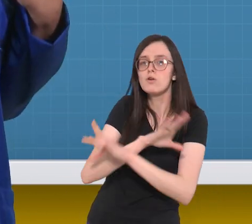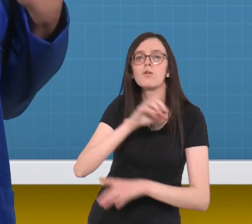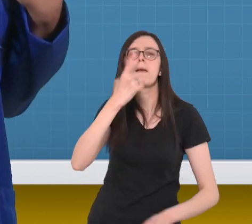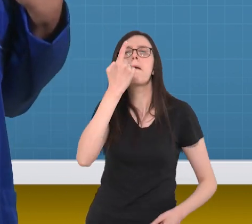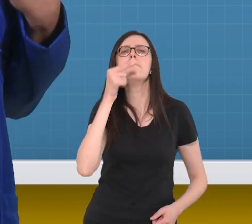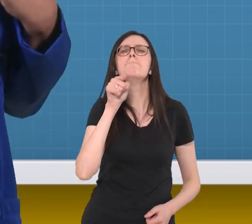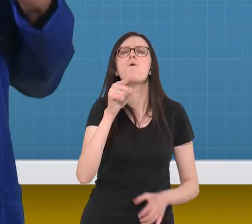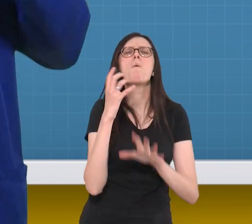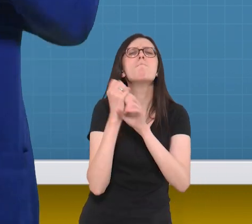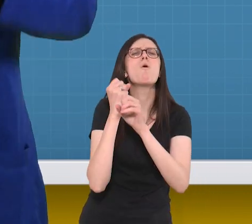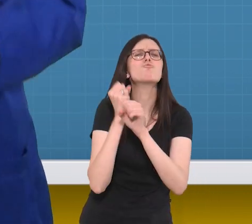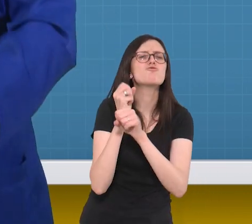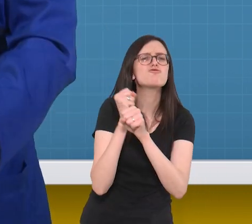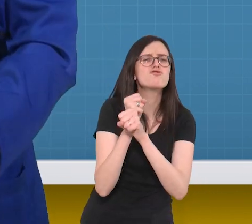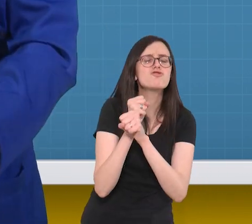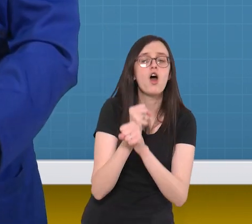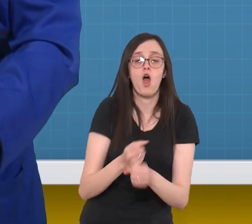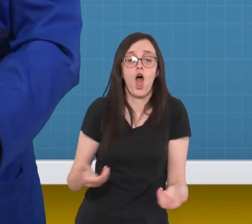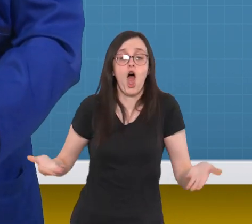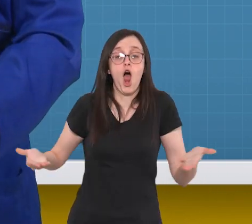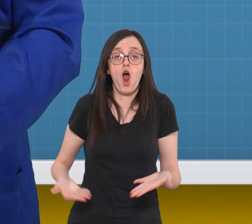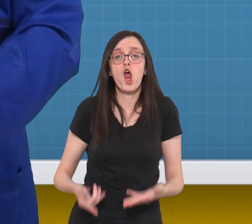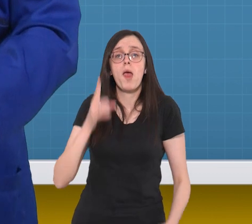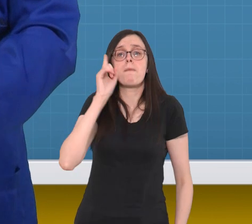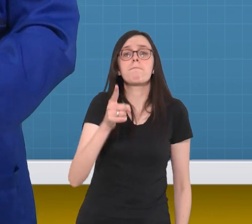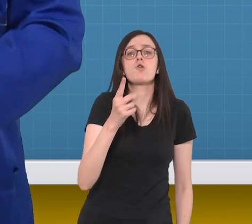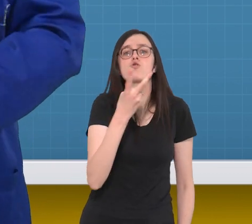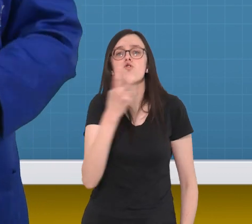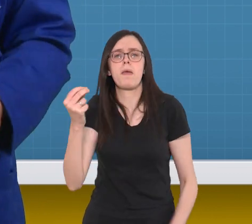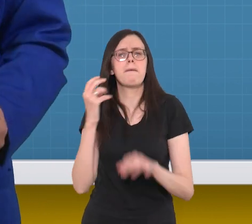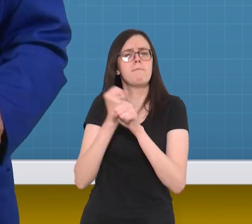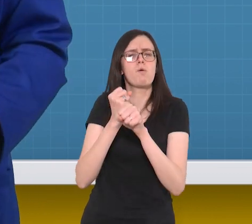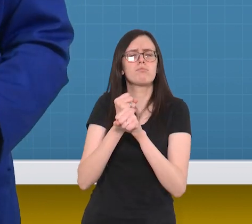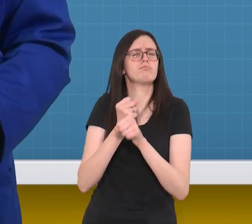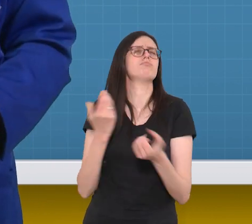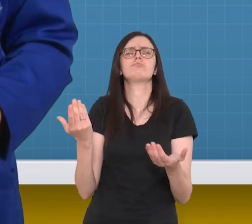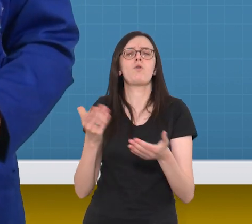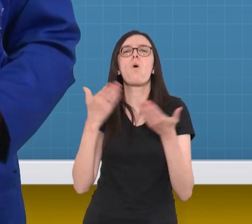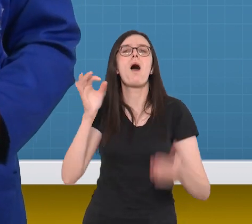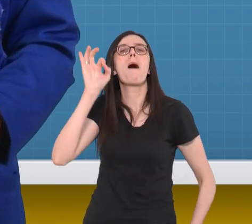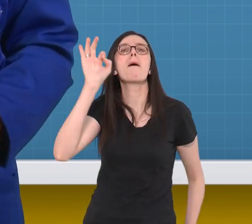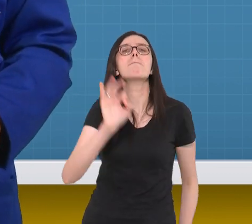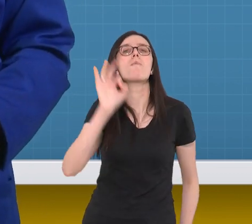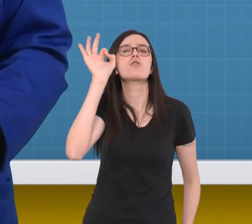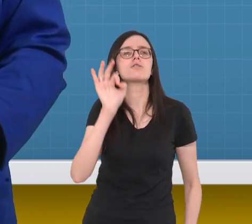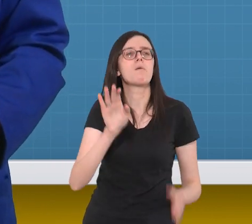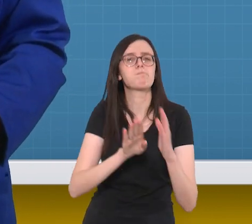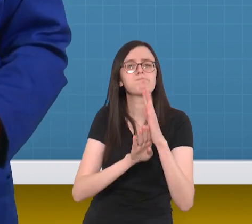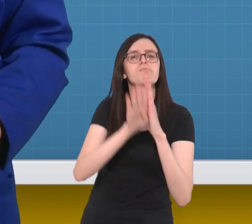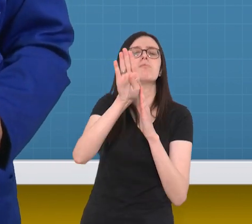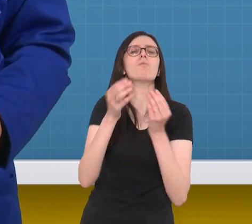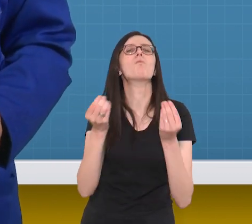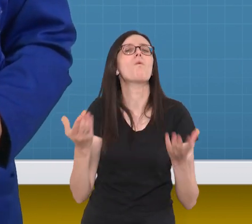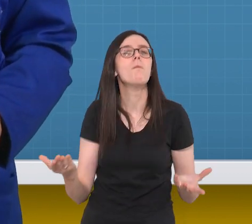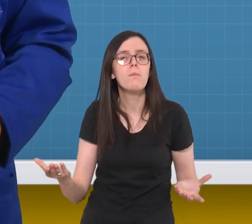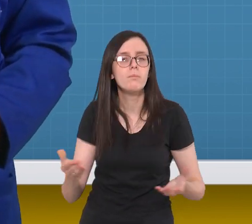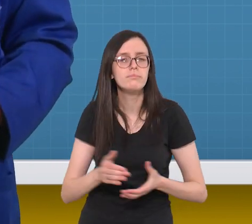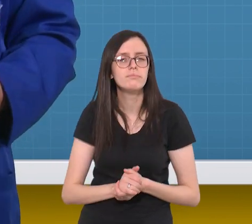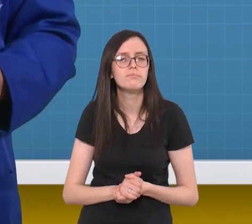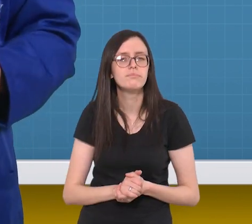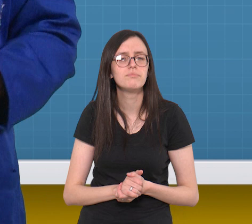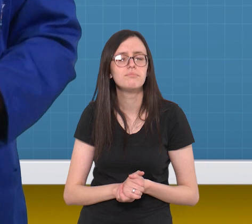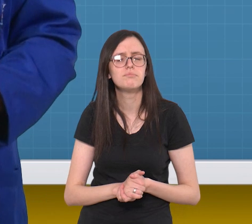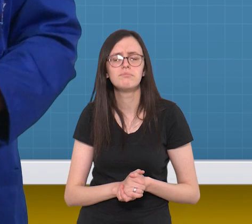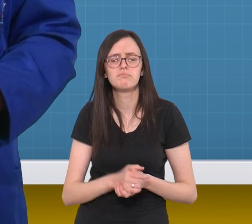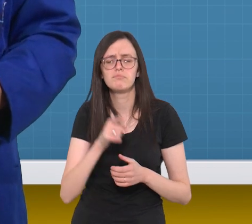ontem e hoje em 1.200 pontos, qual foi a porcentagem de aumento? O